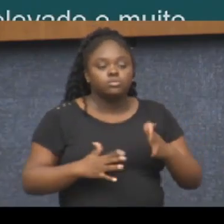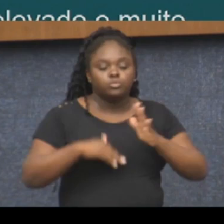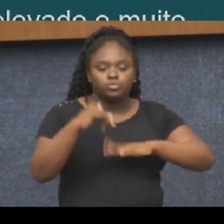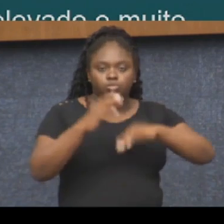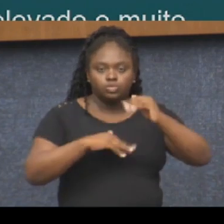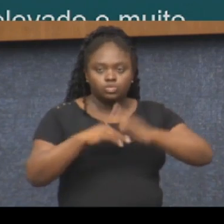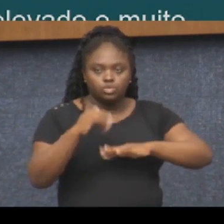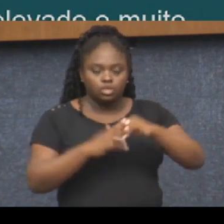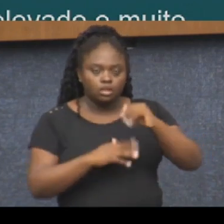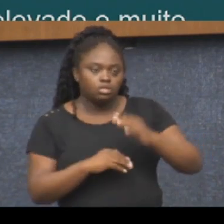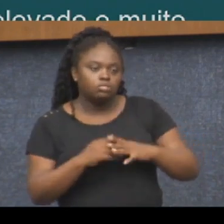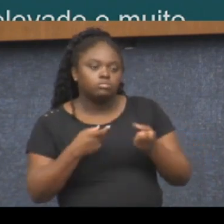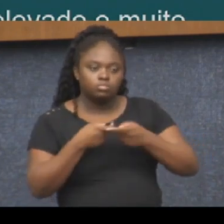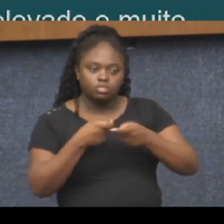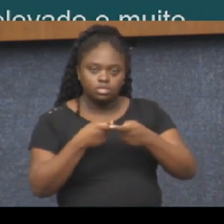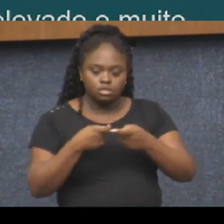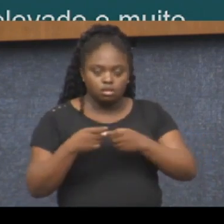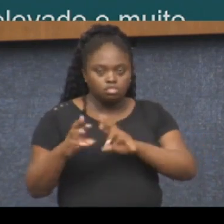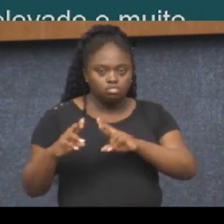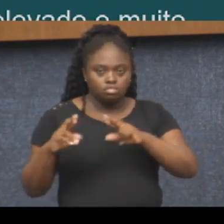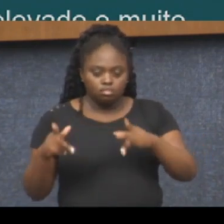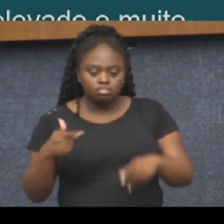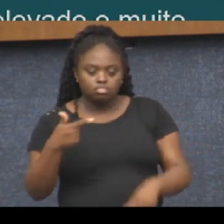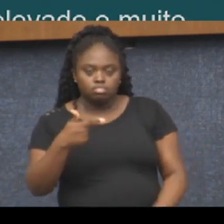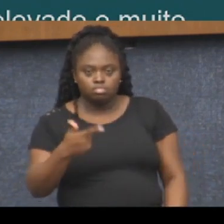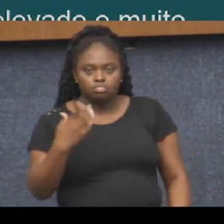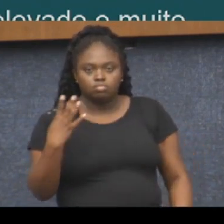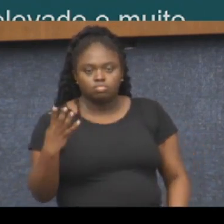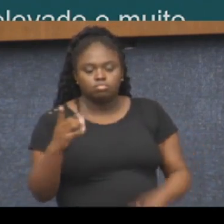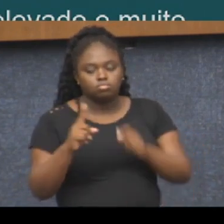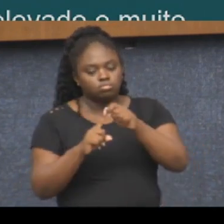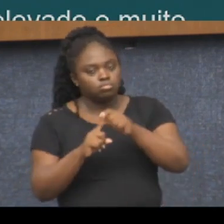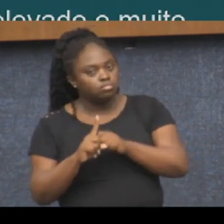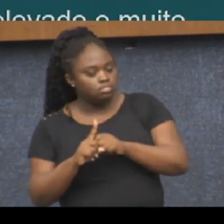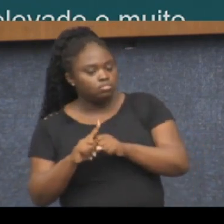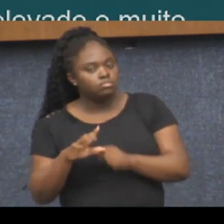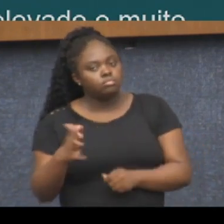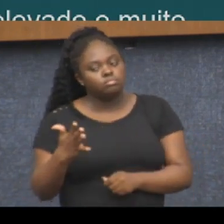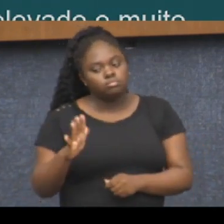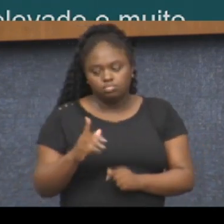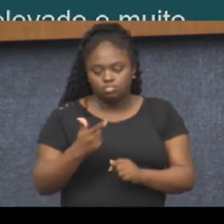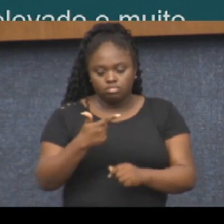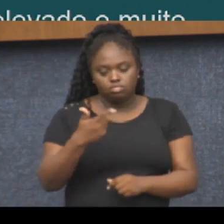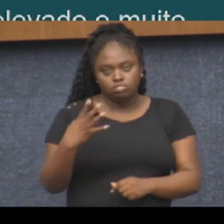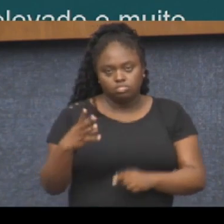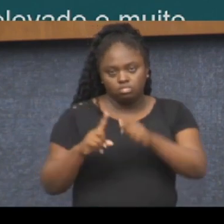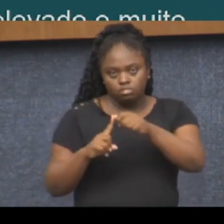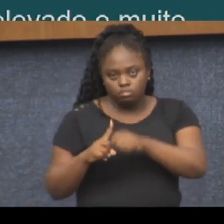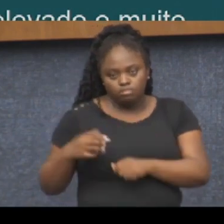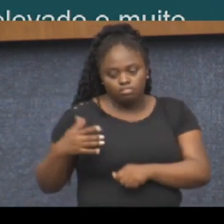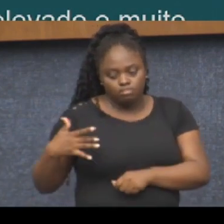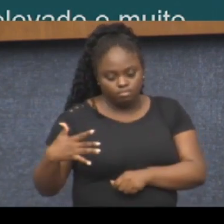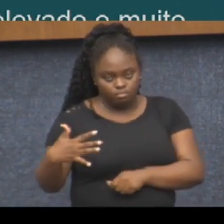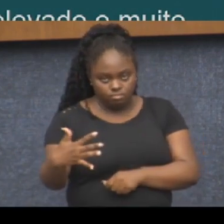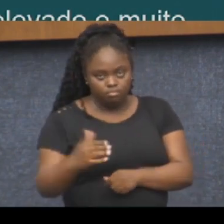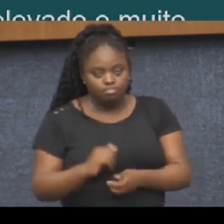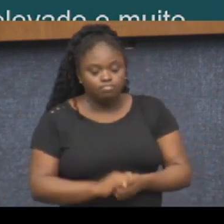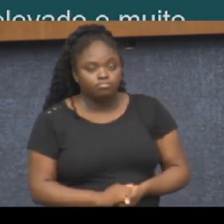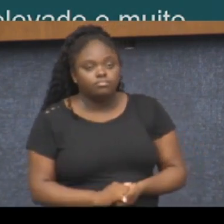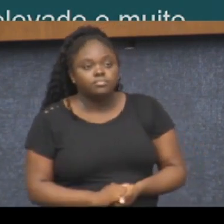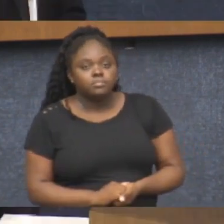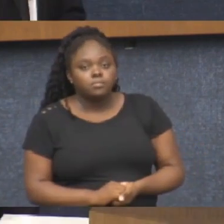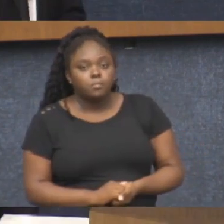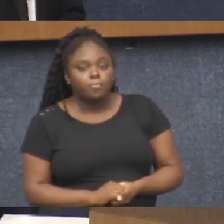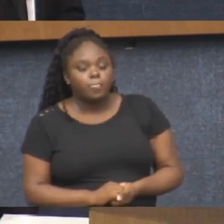profissionais indiferenciados, de medicina indiferenciados, ficam 24 meses, em média, meses contínuos, tá? O